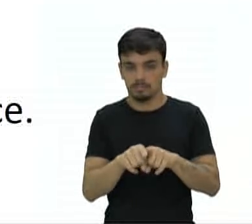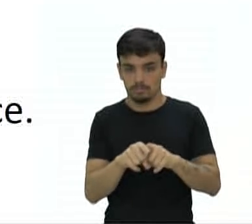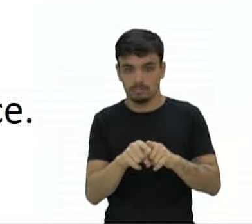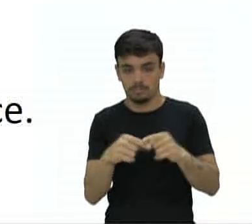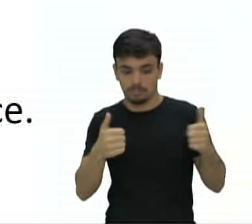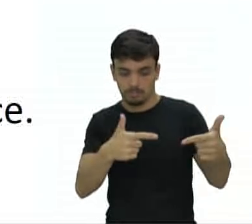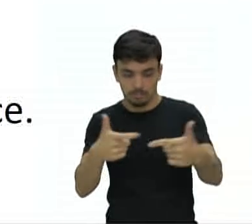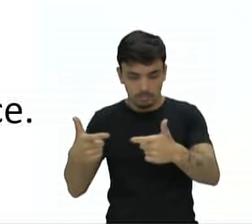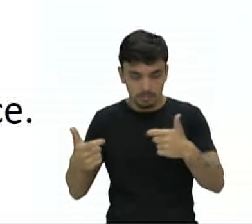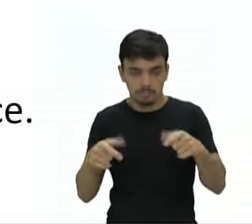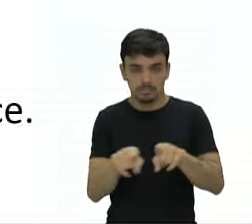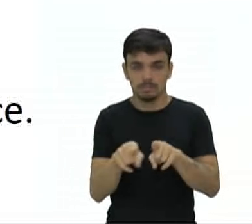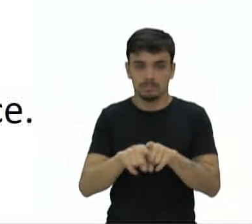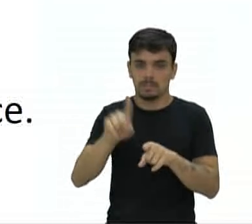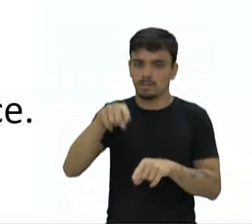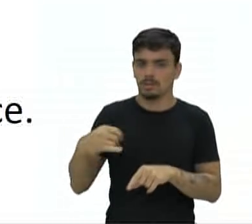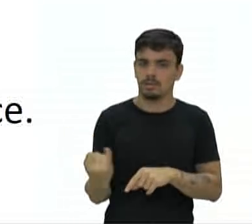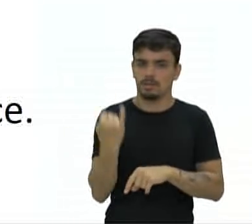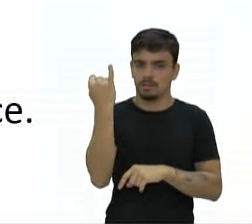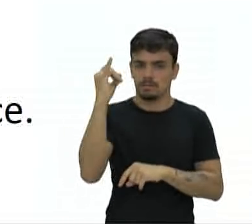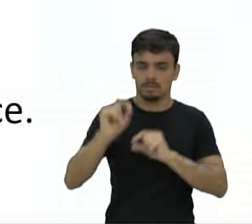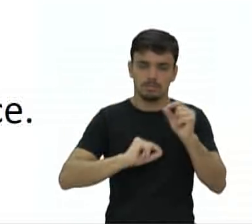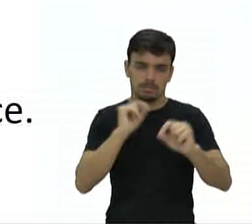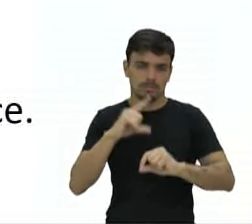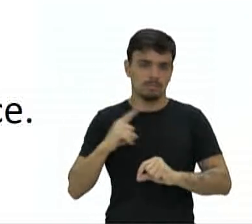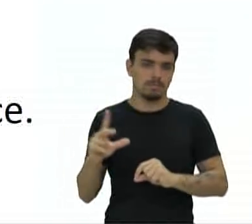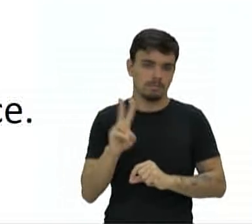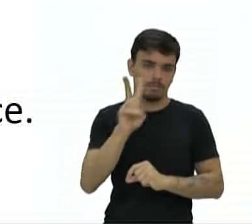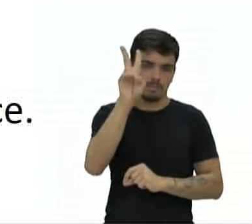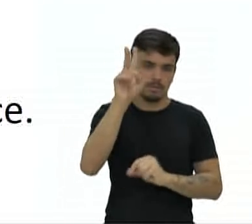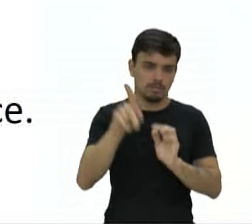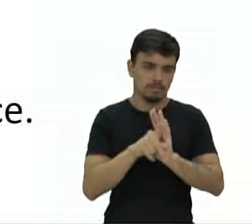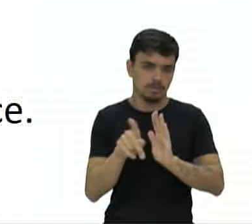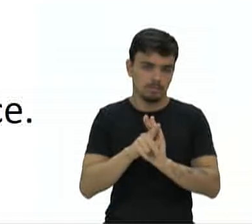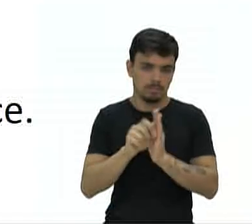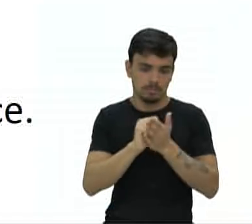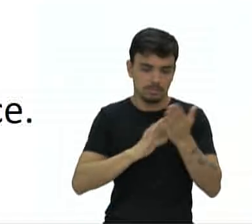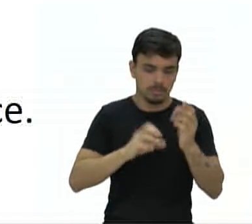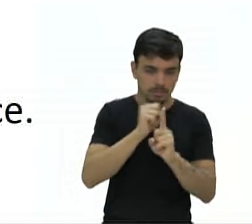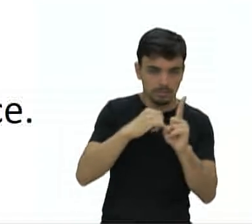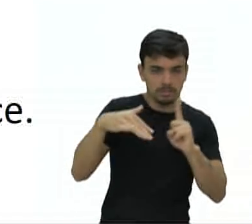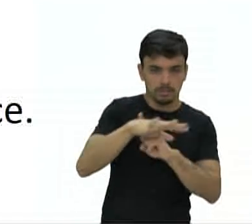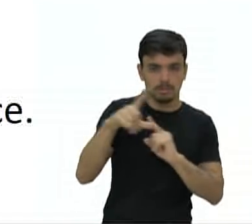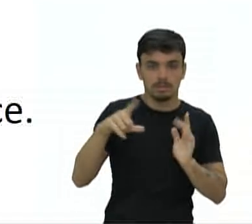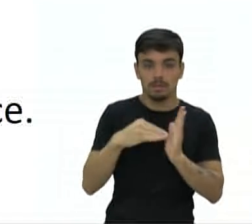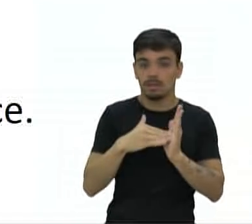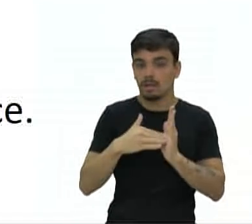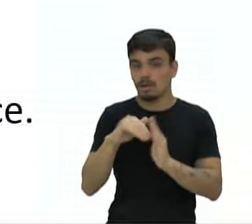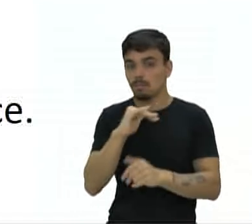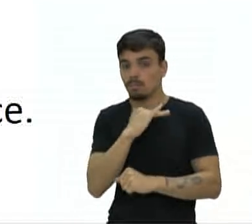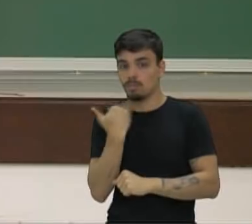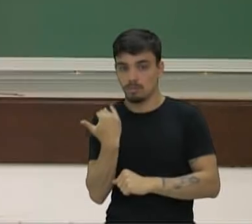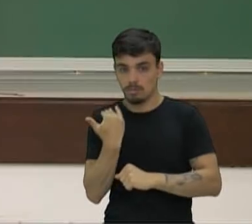eram importantes e valorizadas atividades sociais que frequentemente levavam à morte precoce. Segundo o